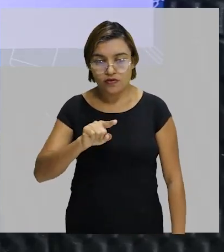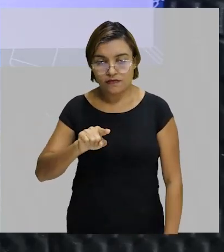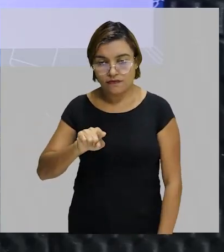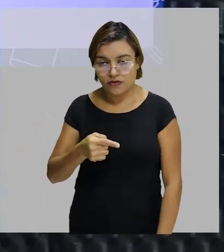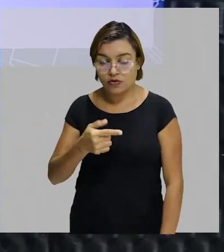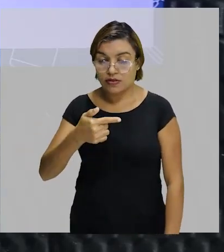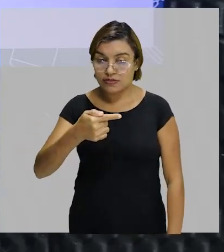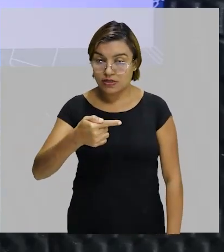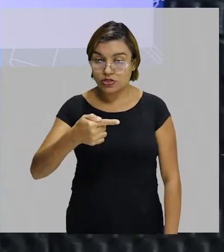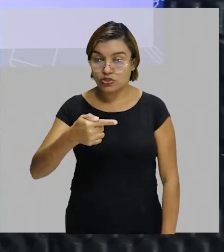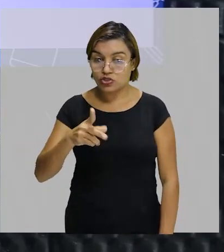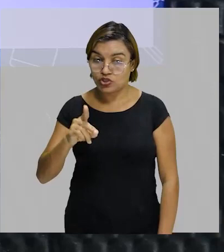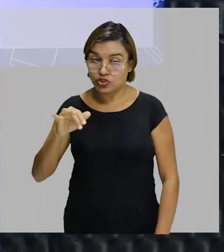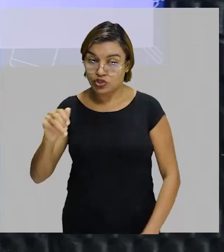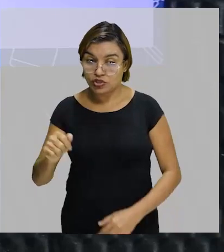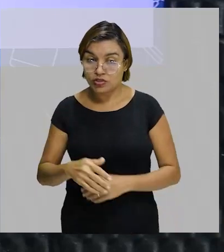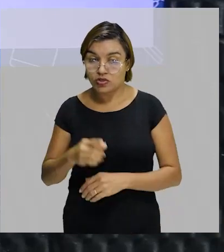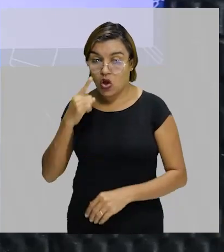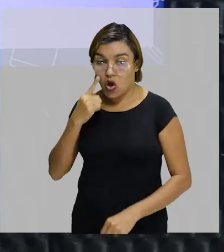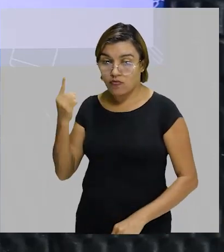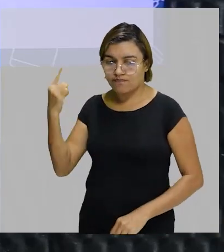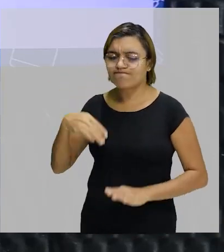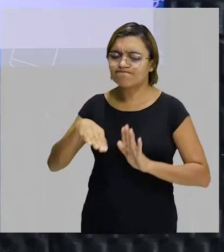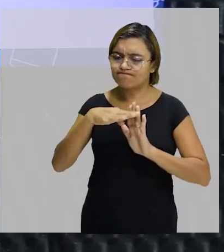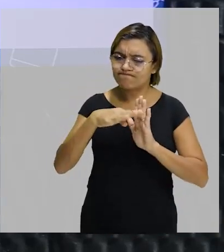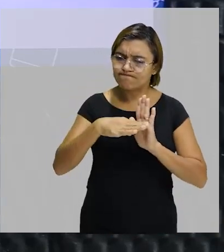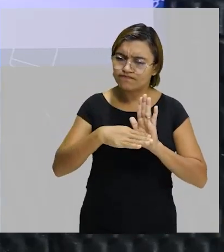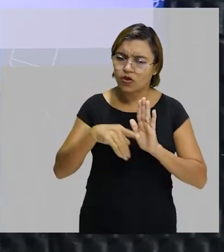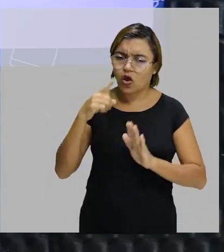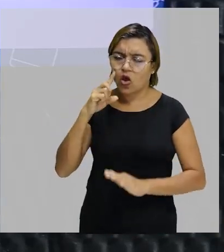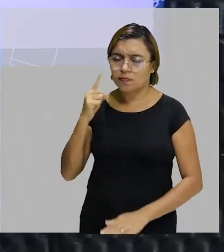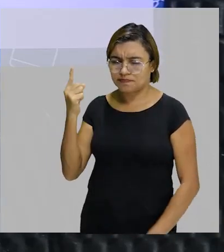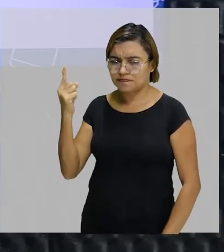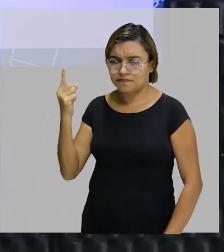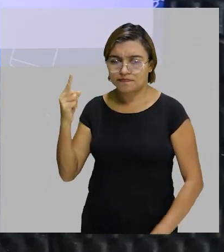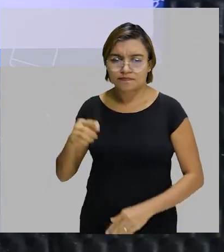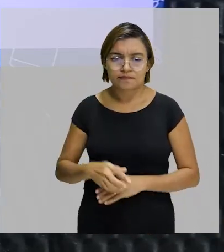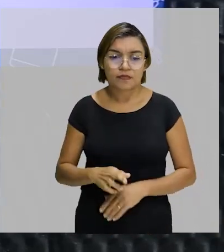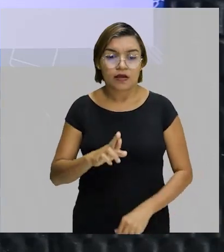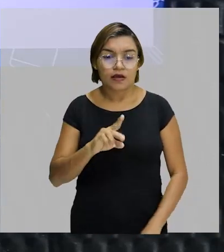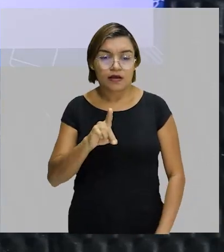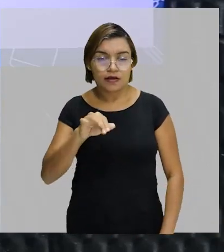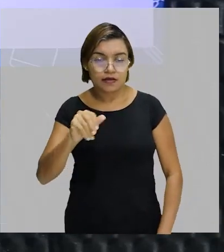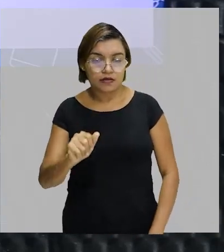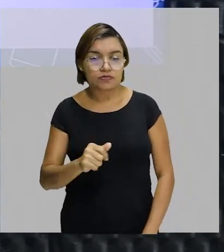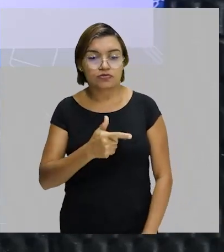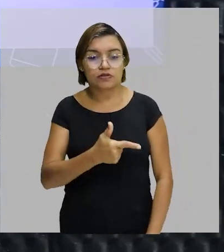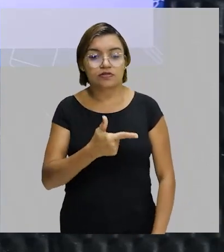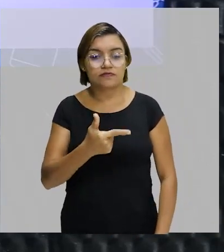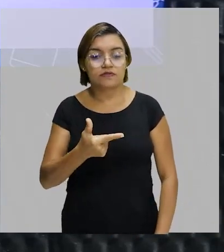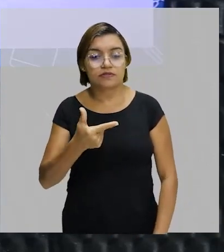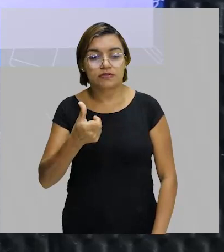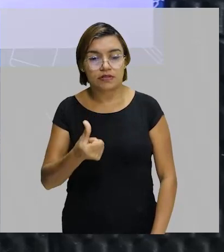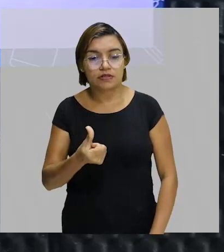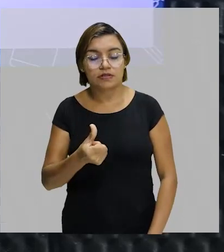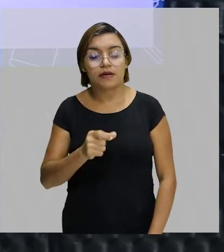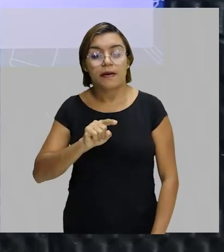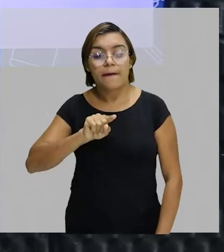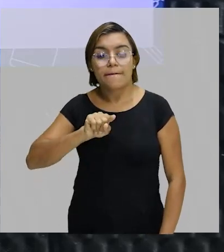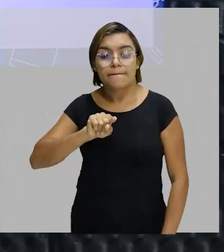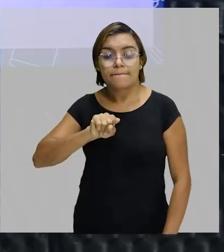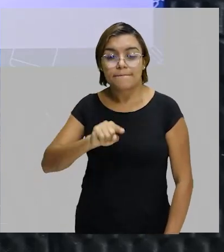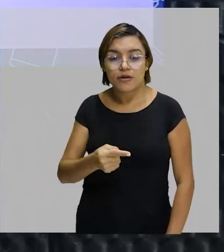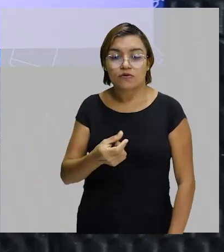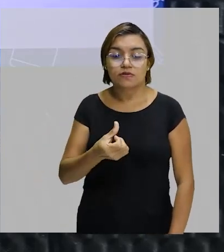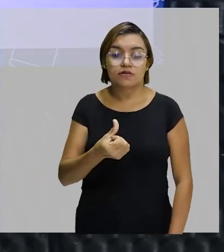irídio 192, 74 dias. Mas vamos lá. O rádio 226, 1.602